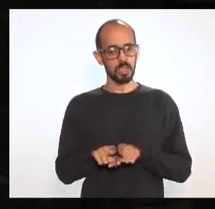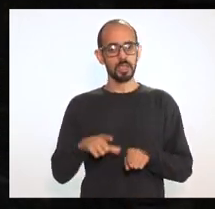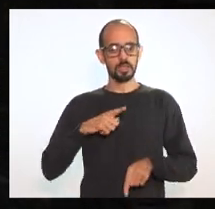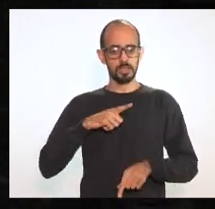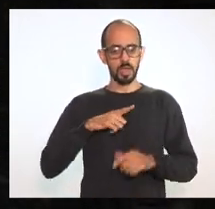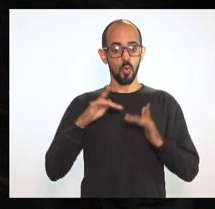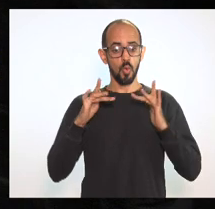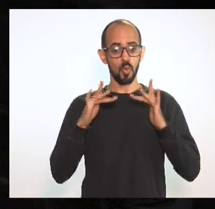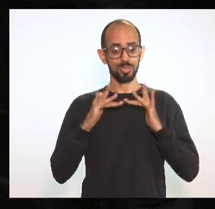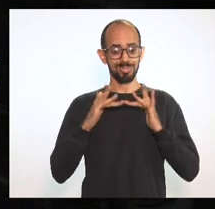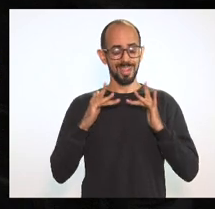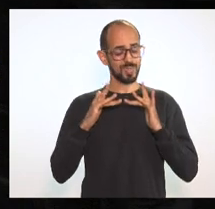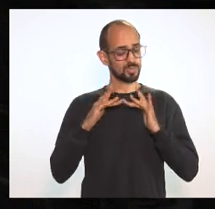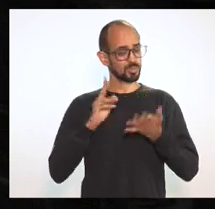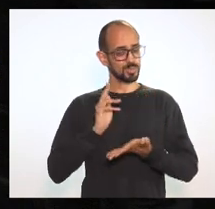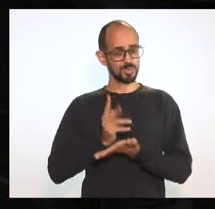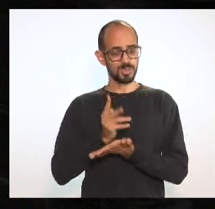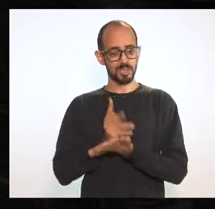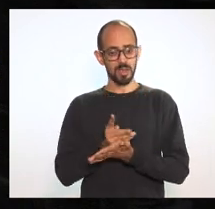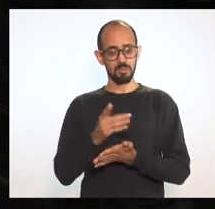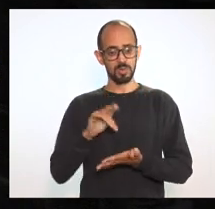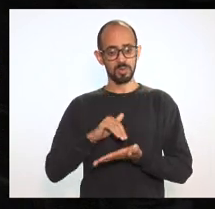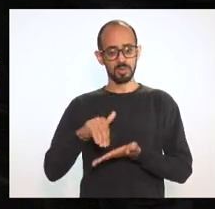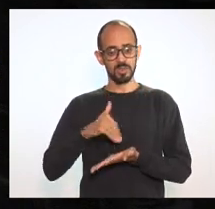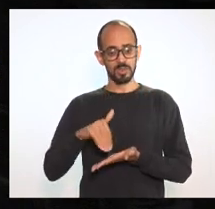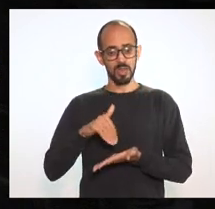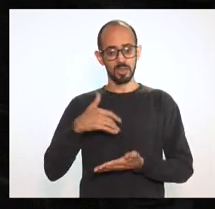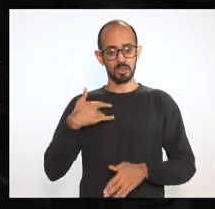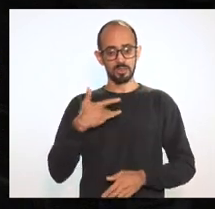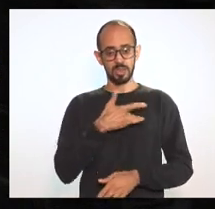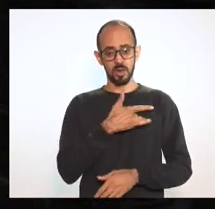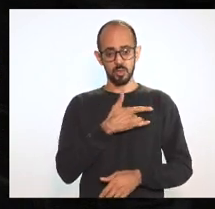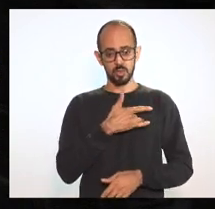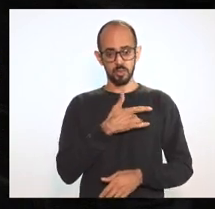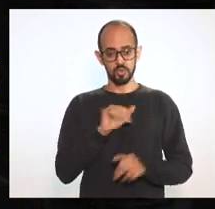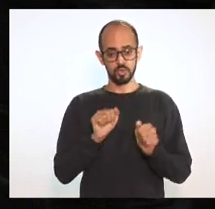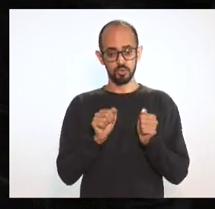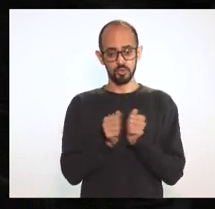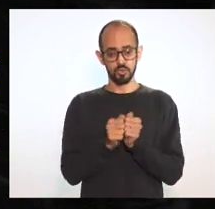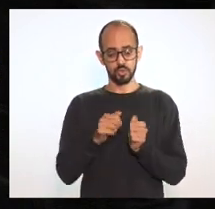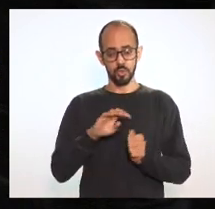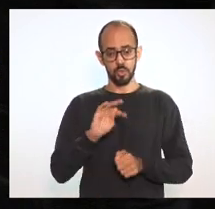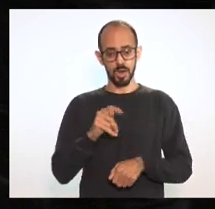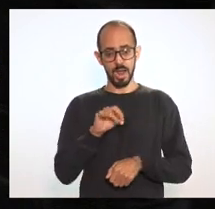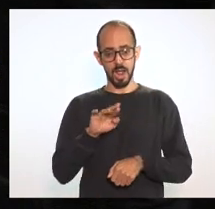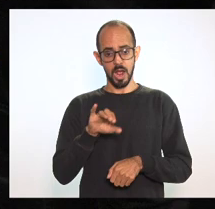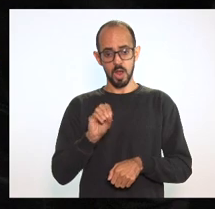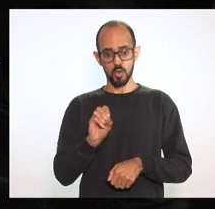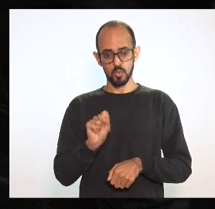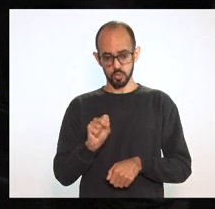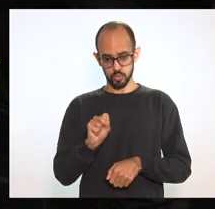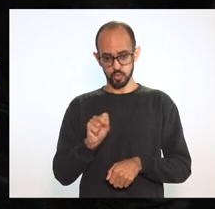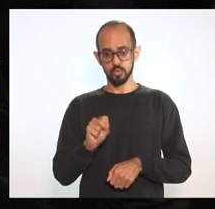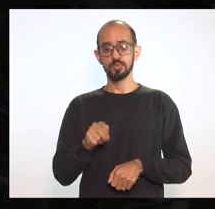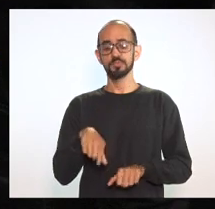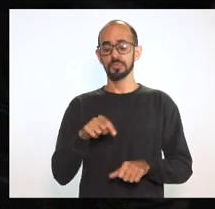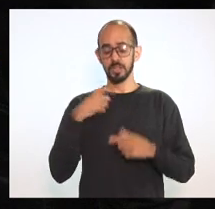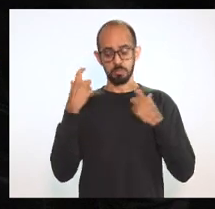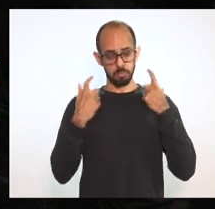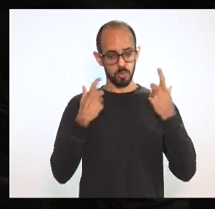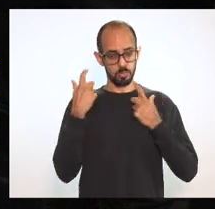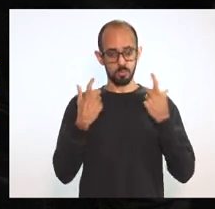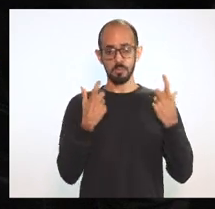com a Secretaria de Saúde, na figura do secretário Carlos Chaves, que vem demonstrando sua preocupação com